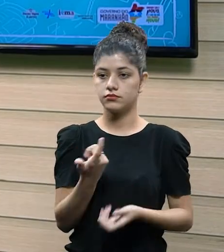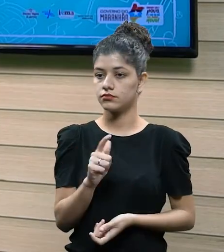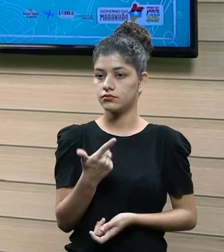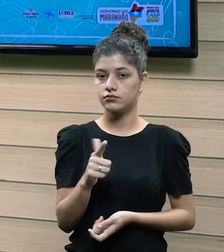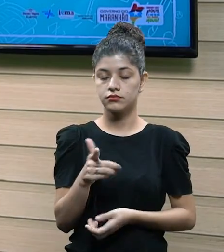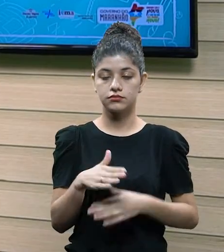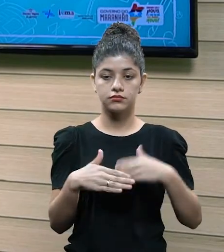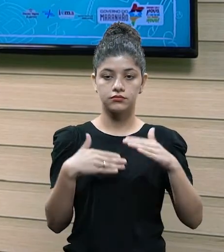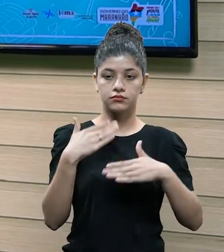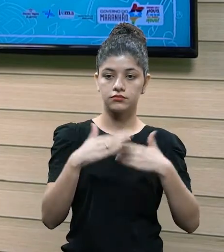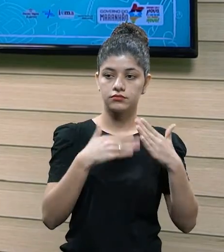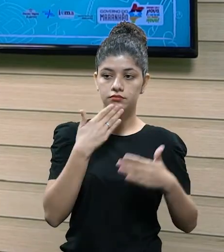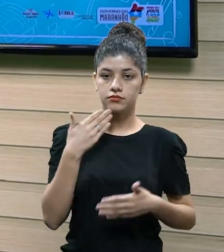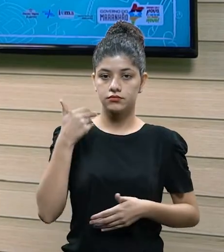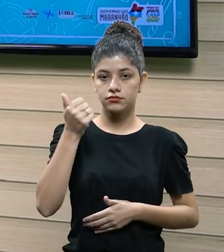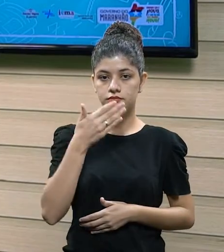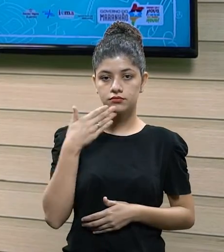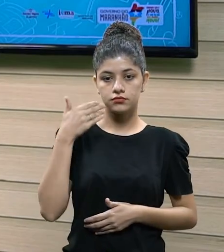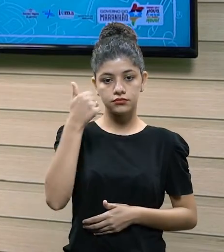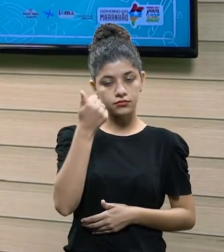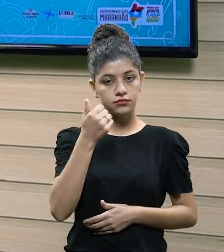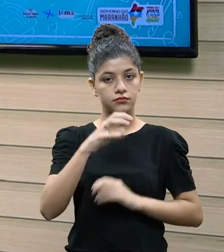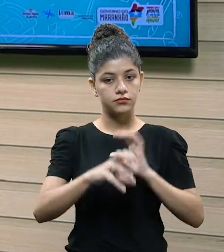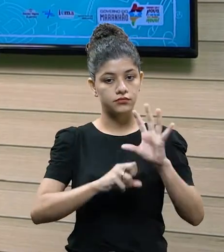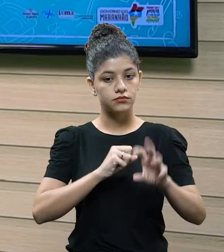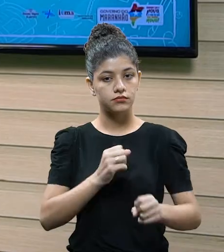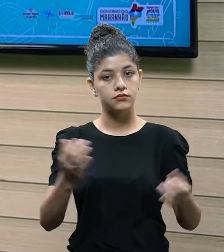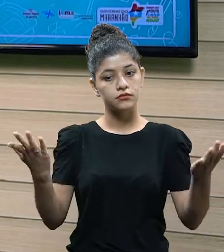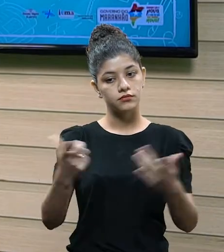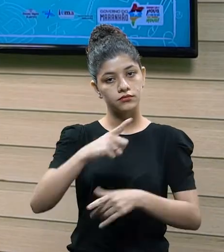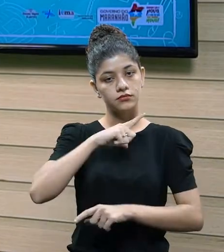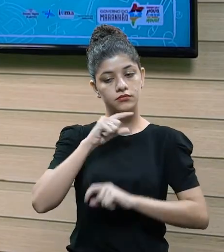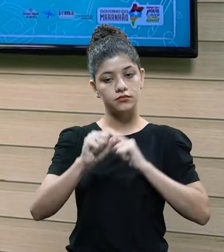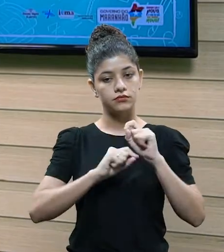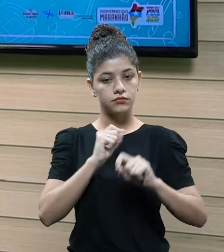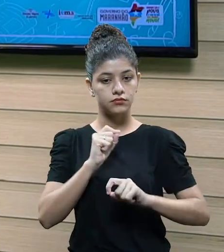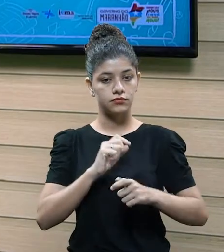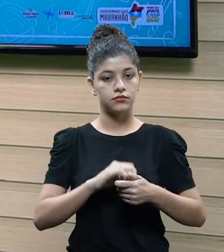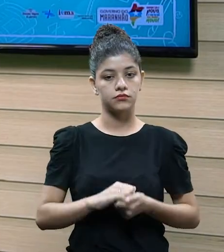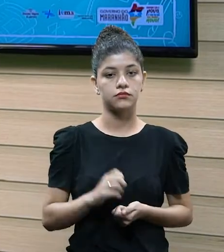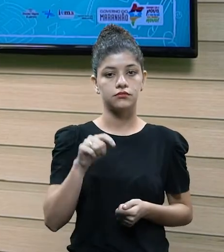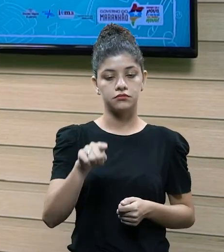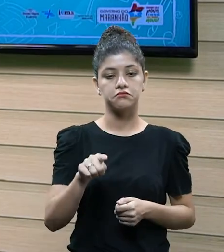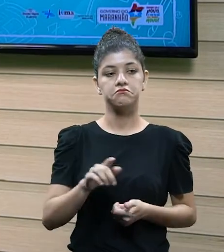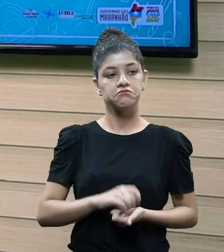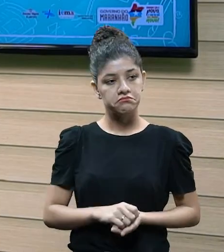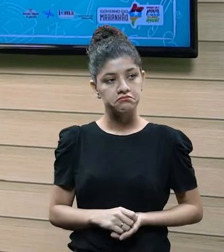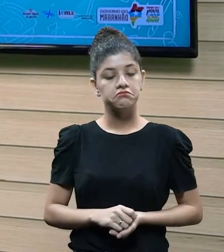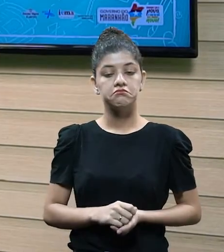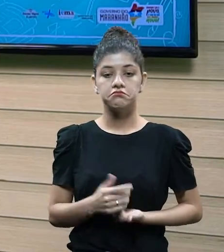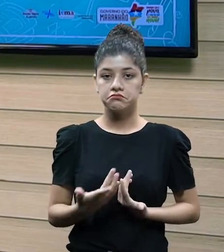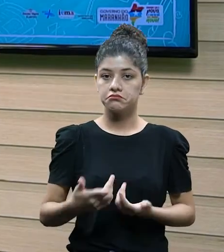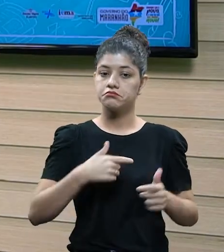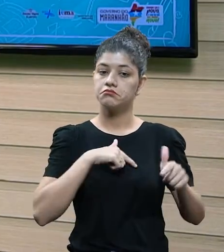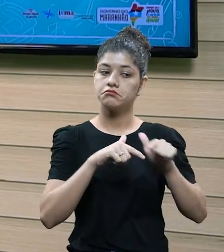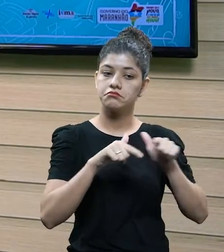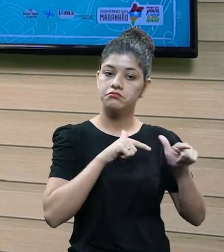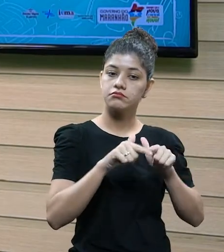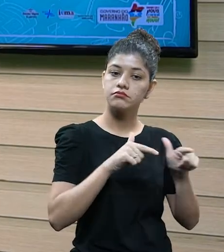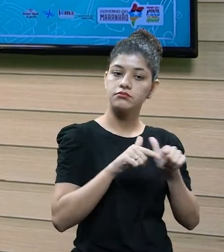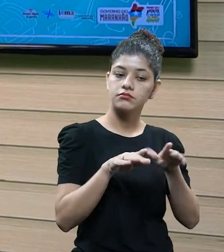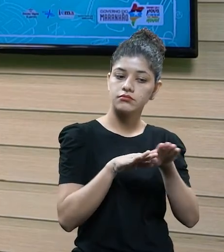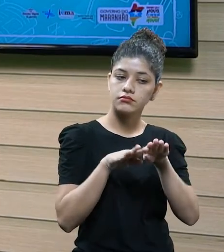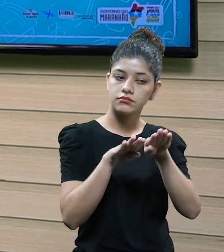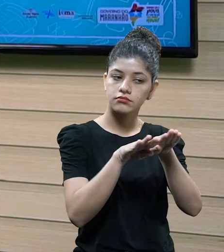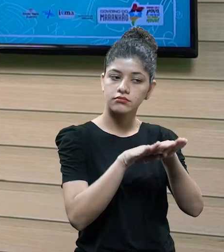perfeita. Você vai melhorando, melhorando, buscando essa melhoria, né? E aí vai ter uma hora que de fato você vai dizer, nossa, eu vou deixar aqui, vou trabalhar